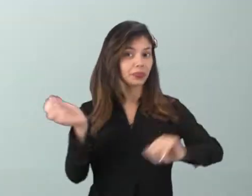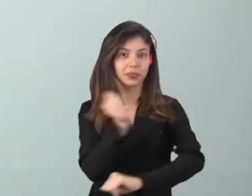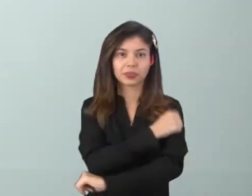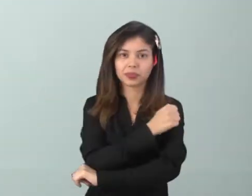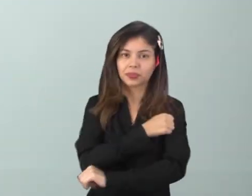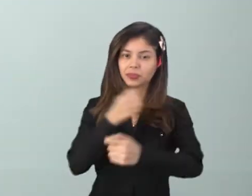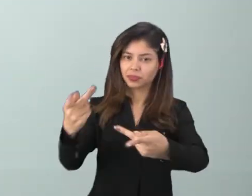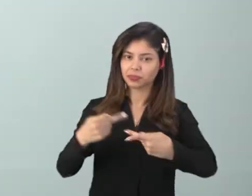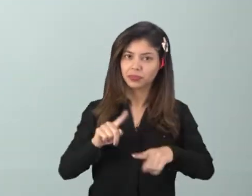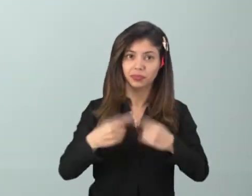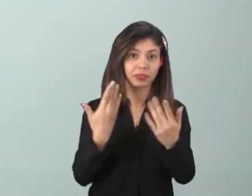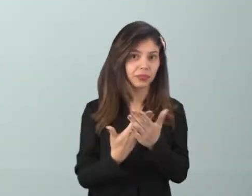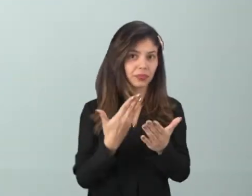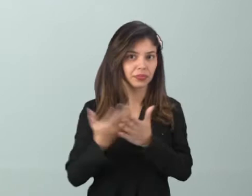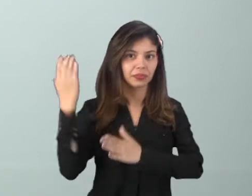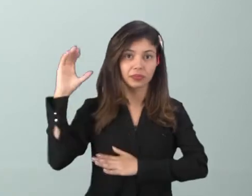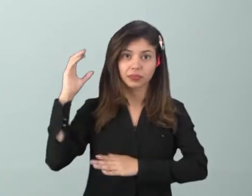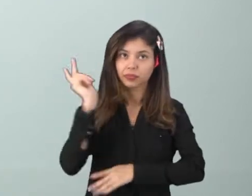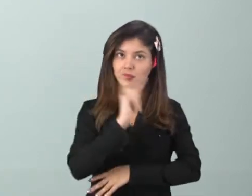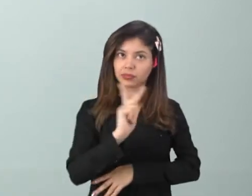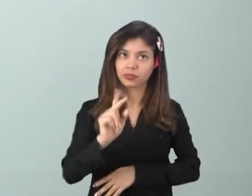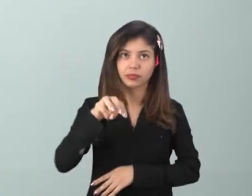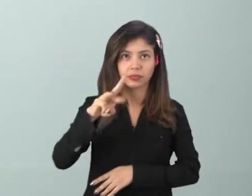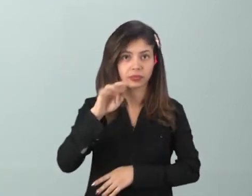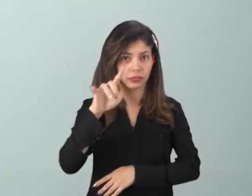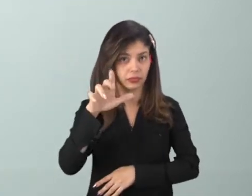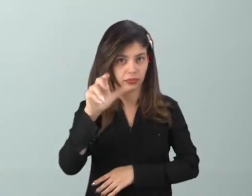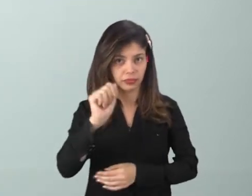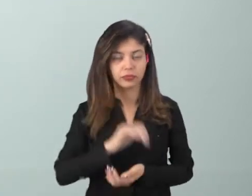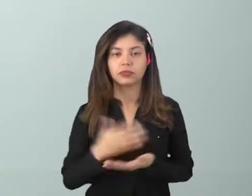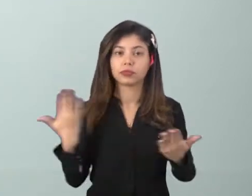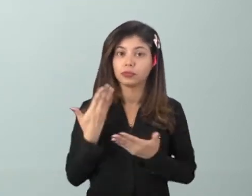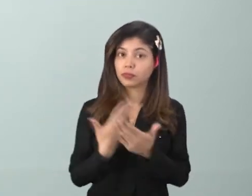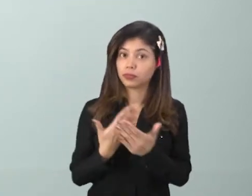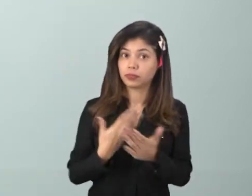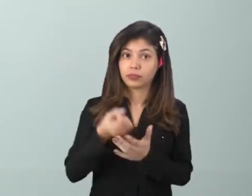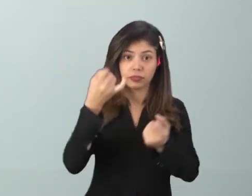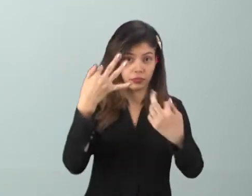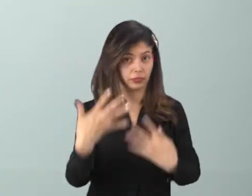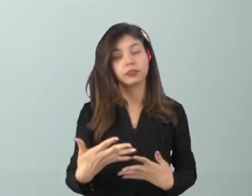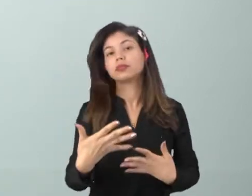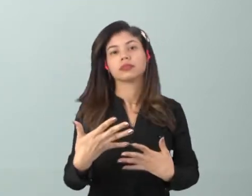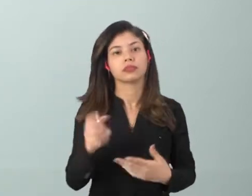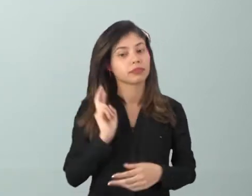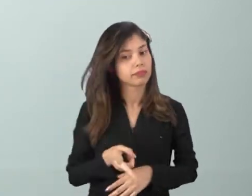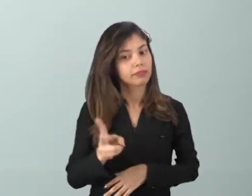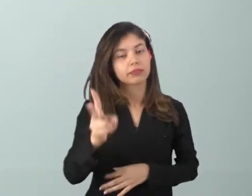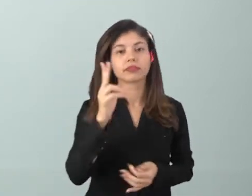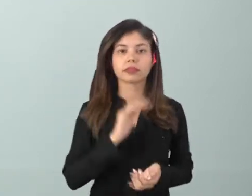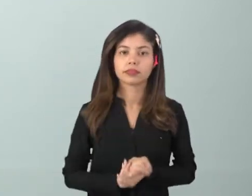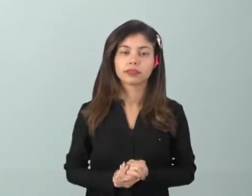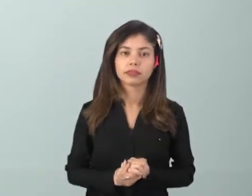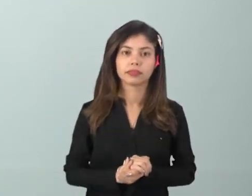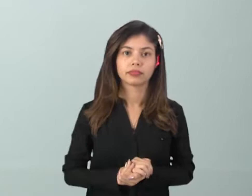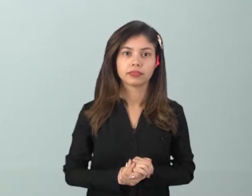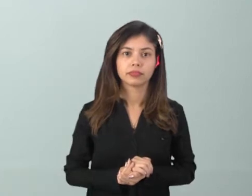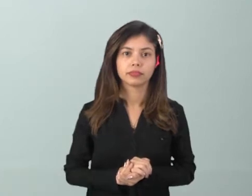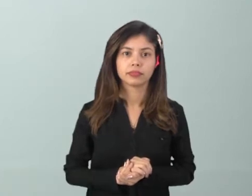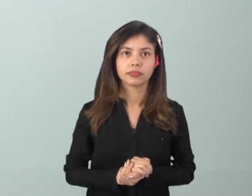Olá, alunos, bem-vindos a mais uma aula de ciências. Aqui é o professor Marcelo e na aula de hoje nós vamos comentar, nós vamos dar continuidade ao que